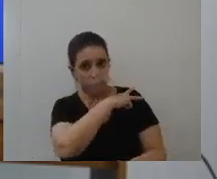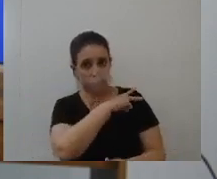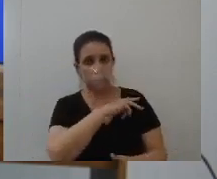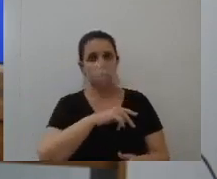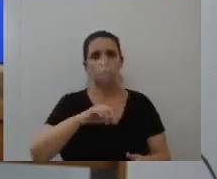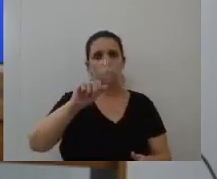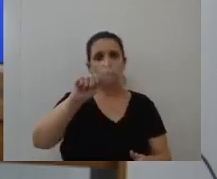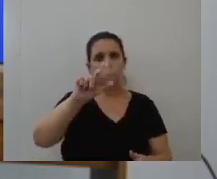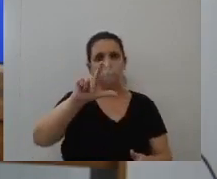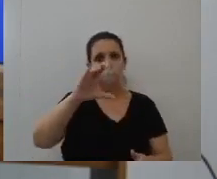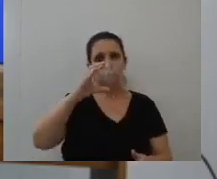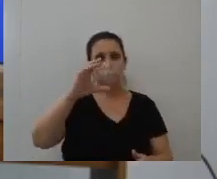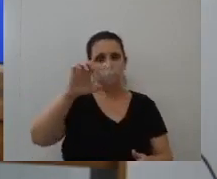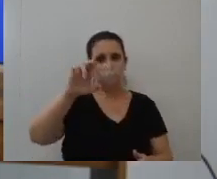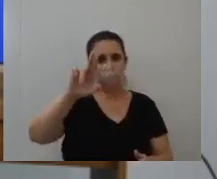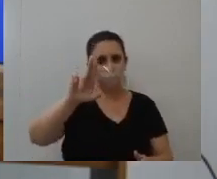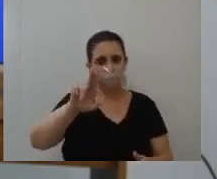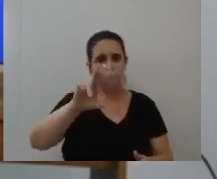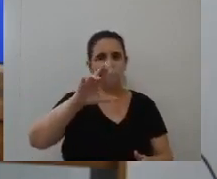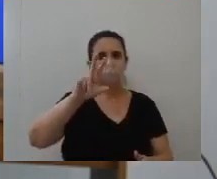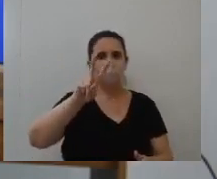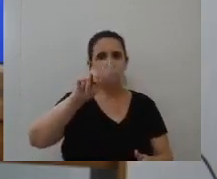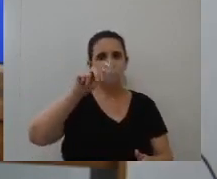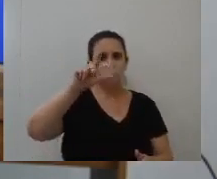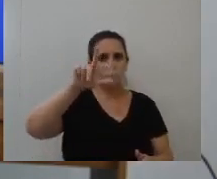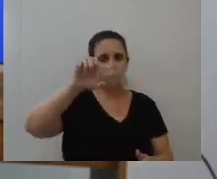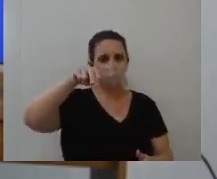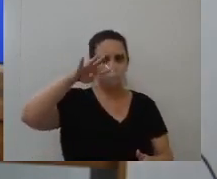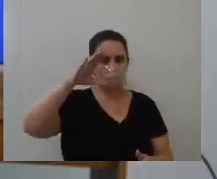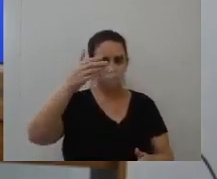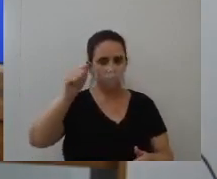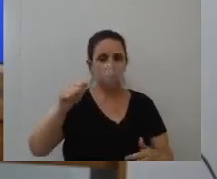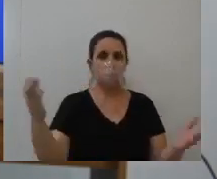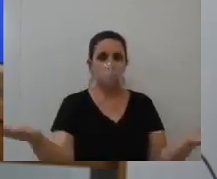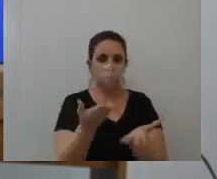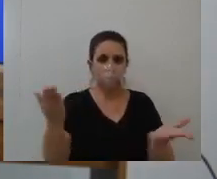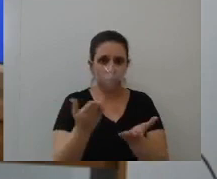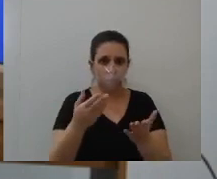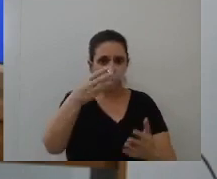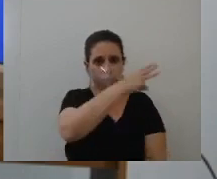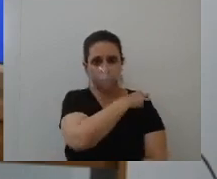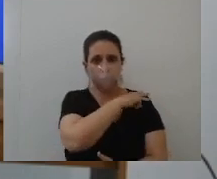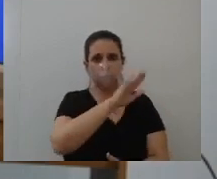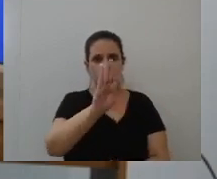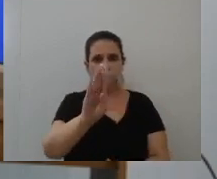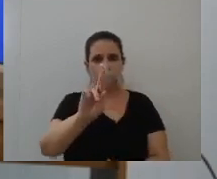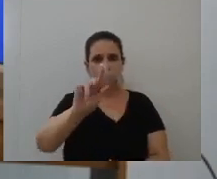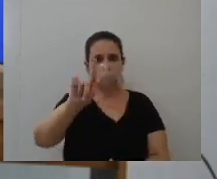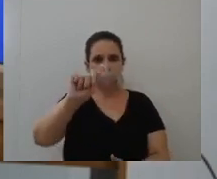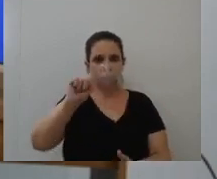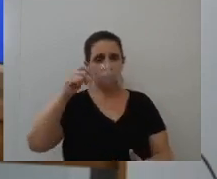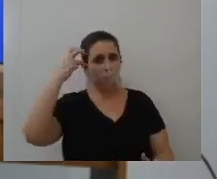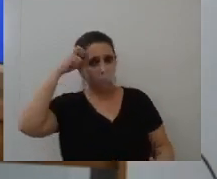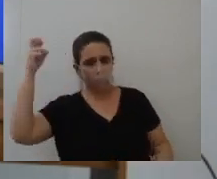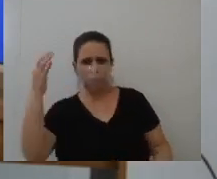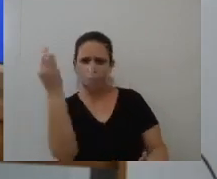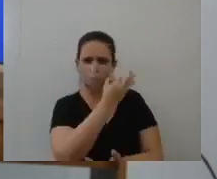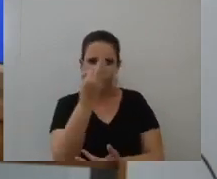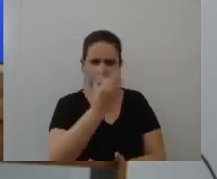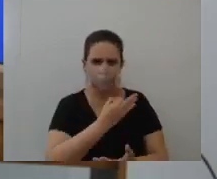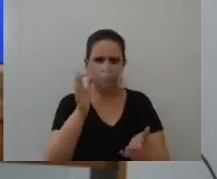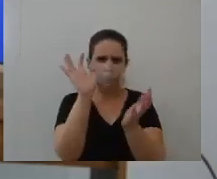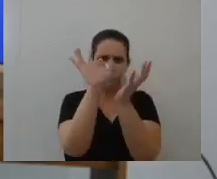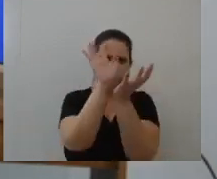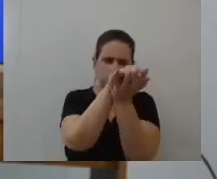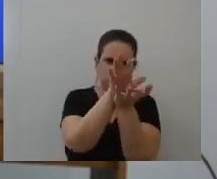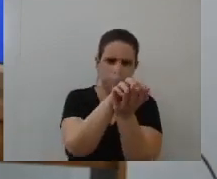para homenagear nessa aula de quinta-feira Recife, Pernambuco, essa cultura linda que a gente tem, não é isso? Todo mundo dançando em casa,